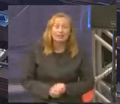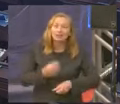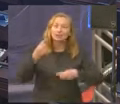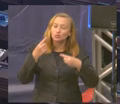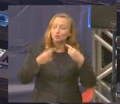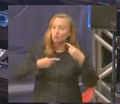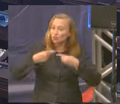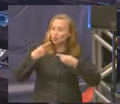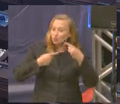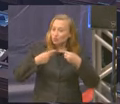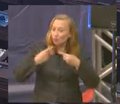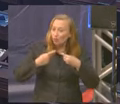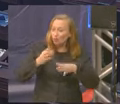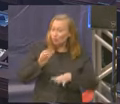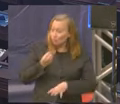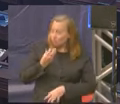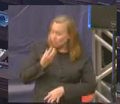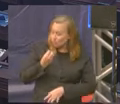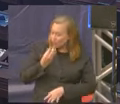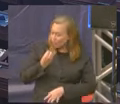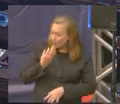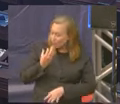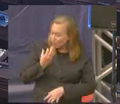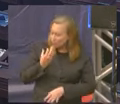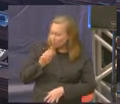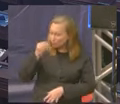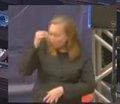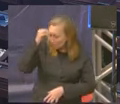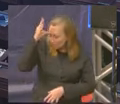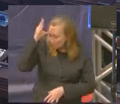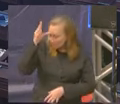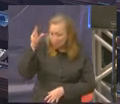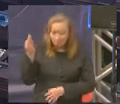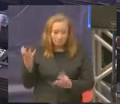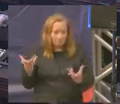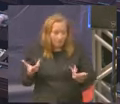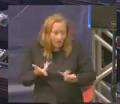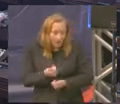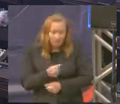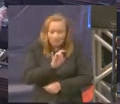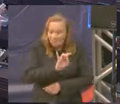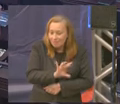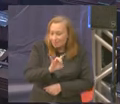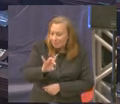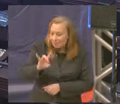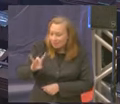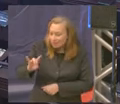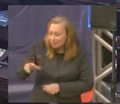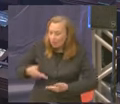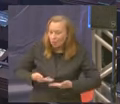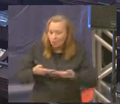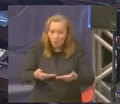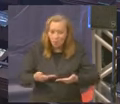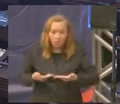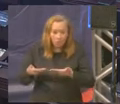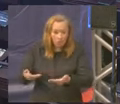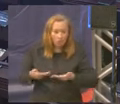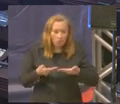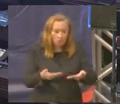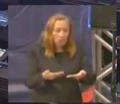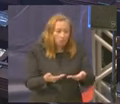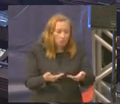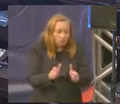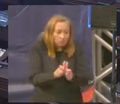é um debate rico, inesgotável, né? Cada um acaba oferecendo um